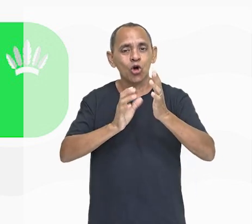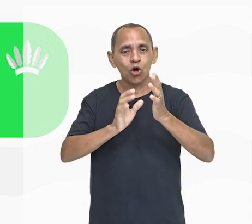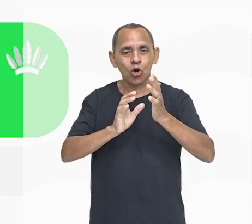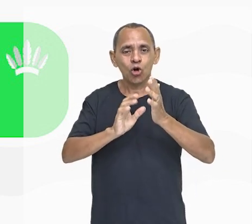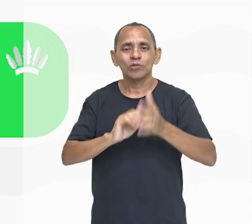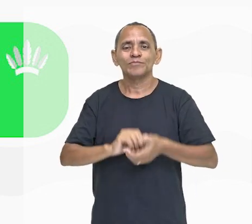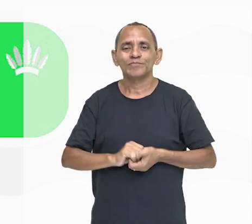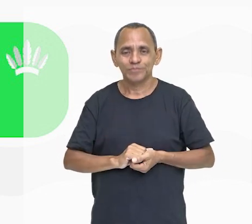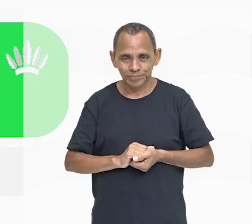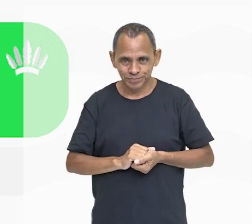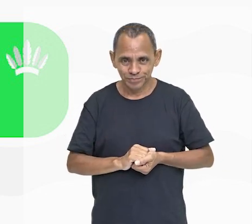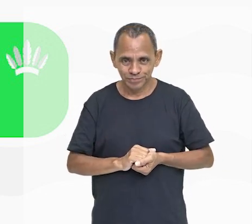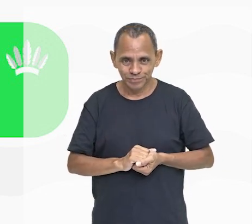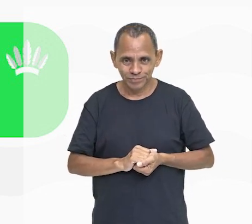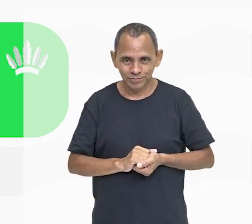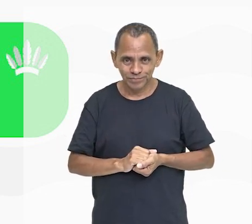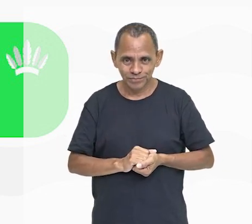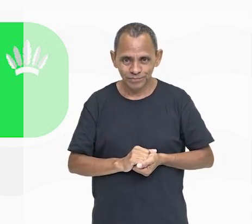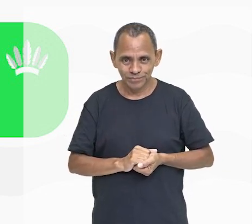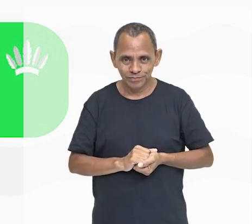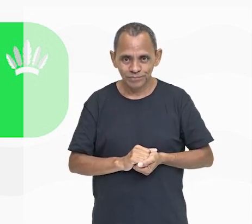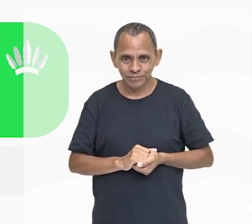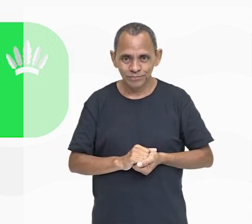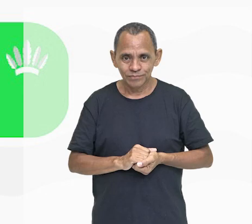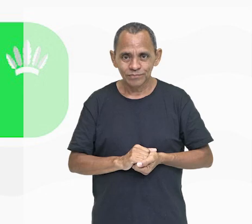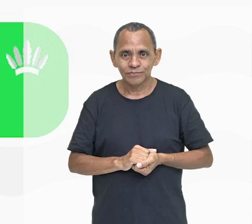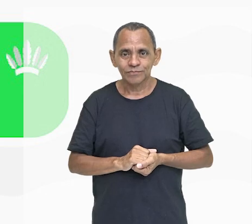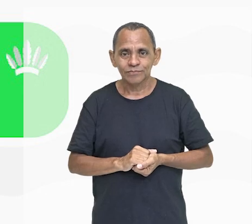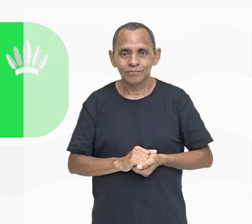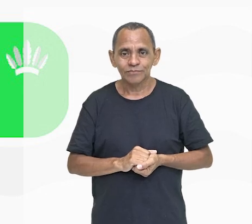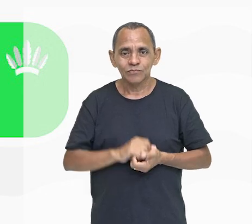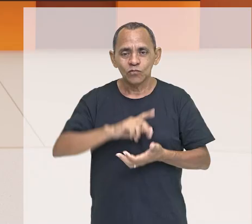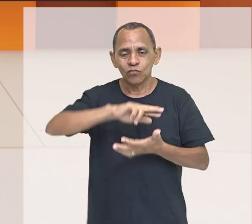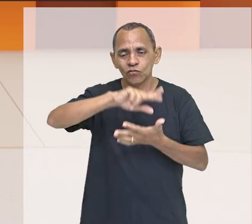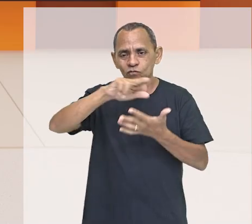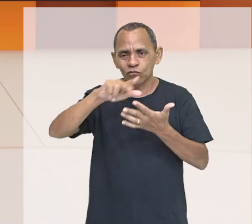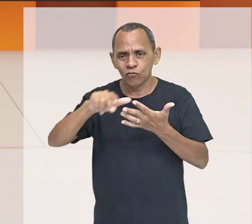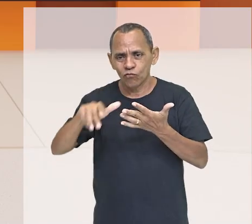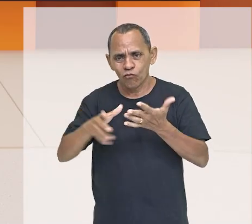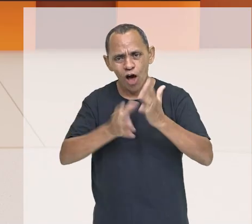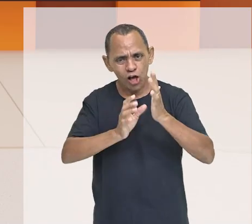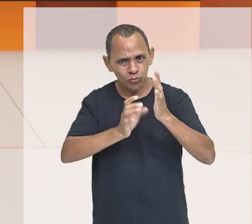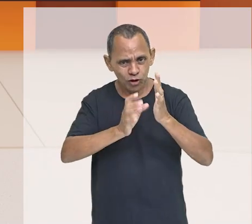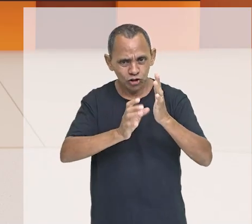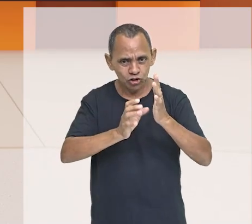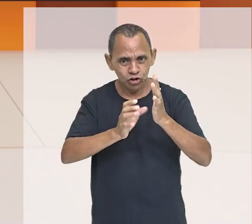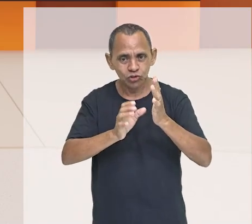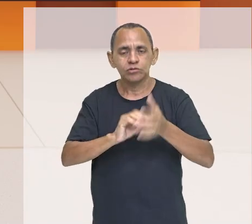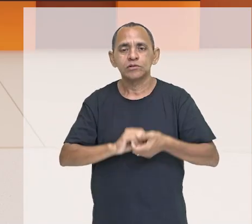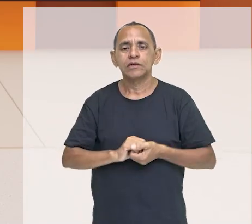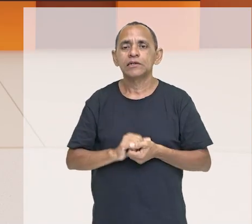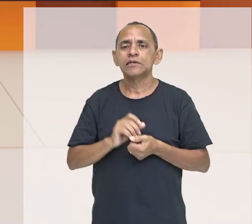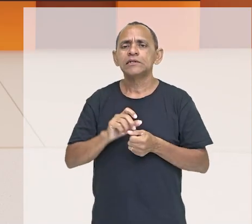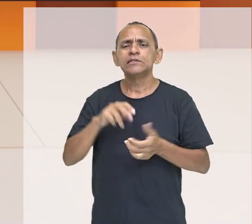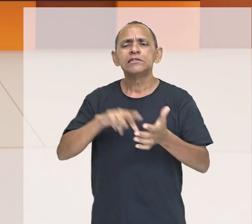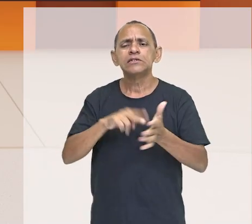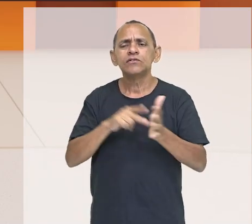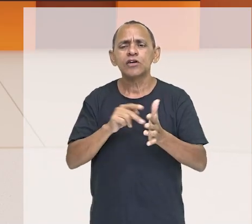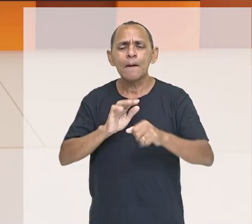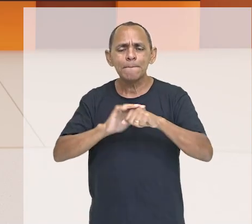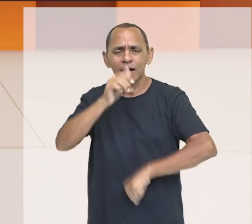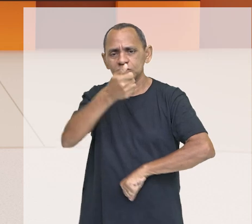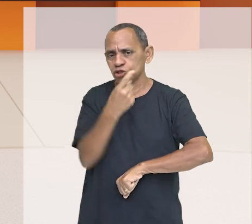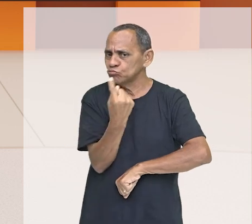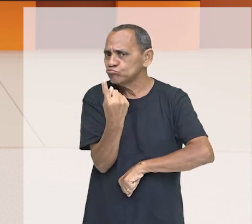Causa Ecológica. Vejam lá, né? Então, vejam, temos aí multipartidarismo,